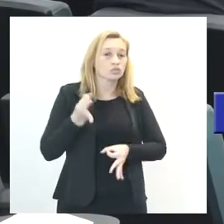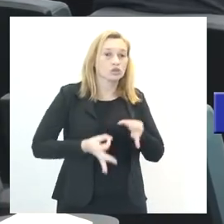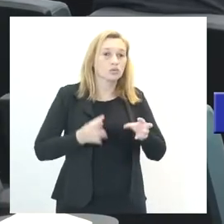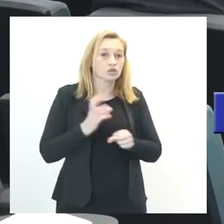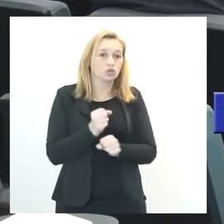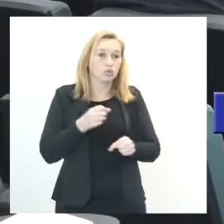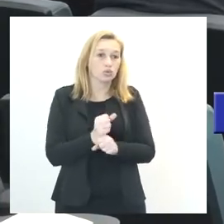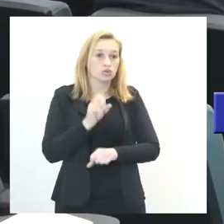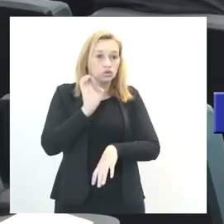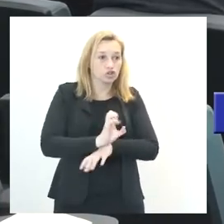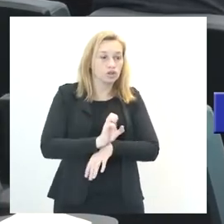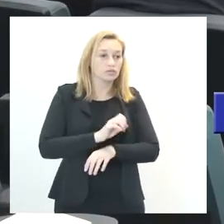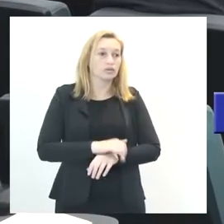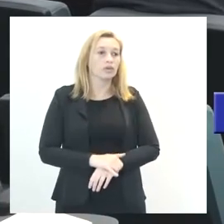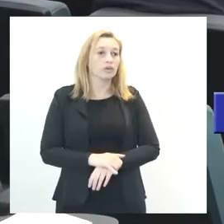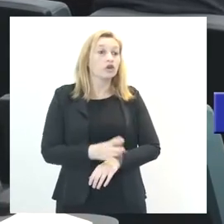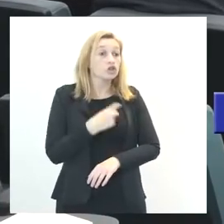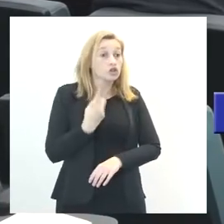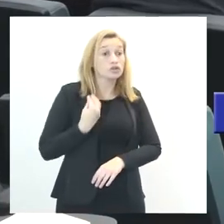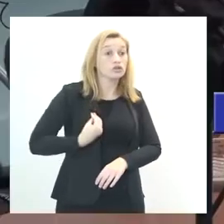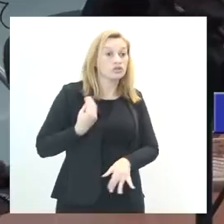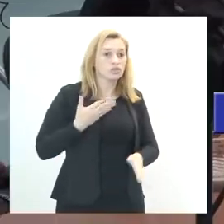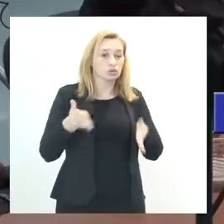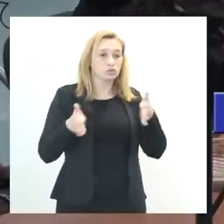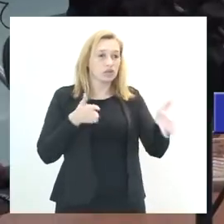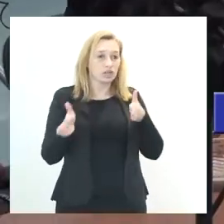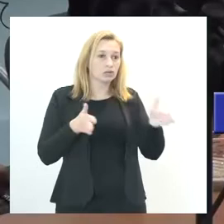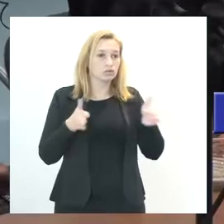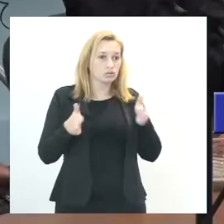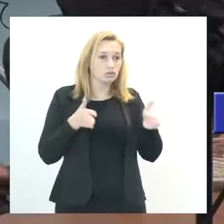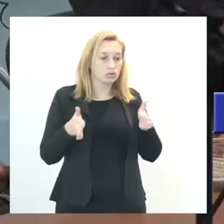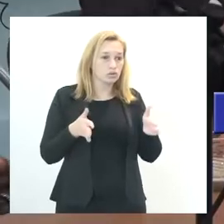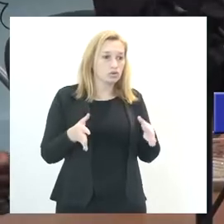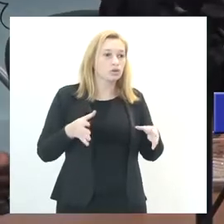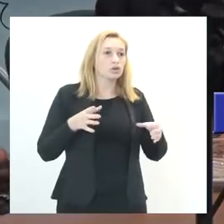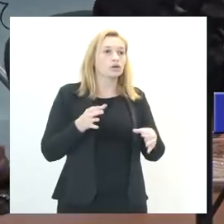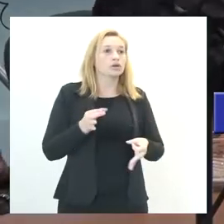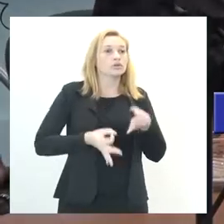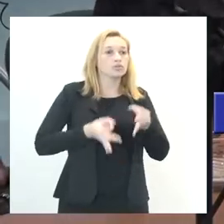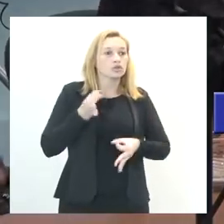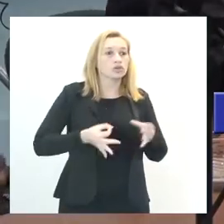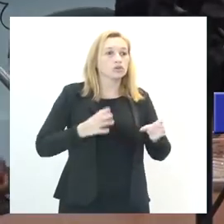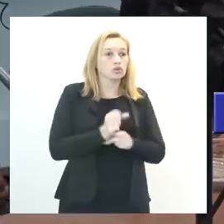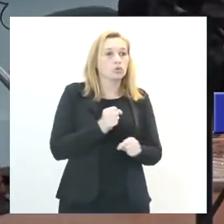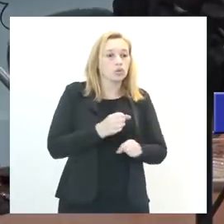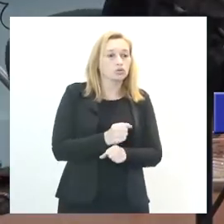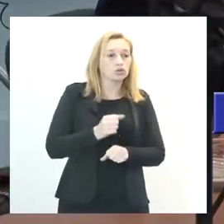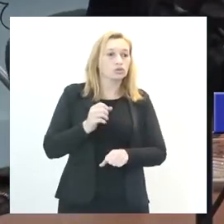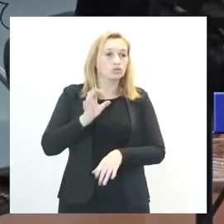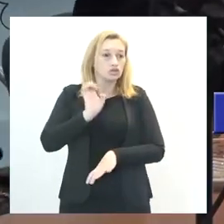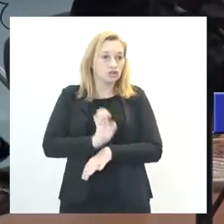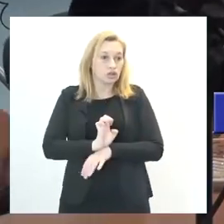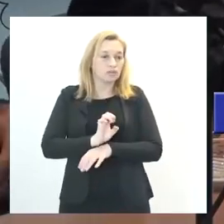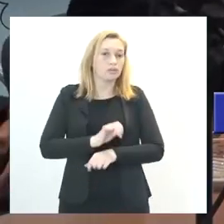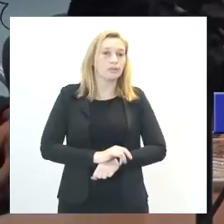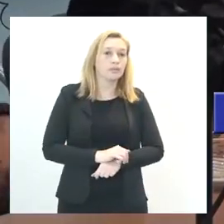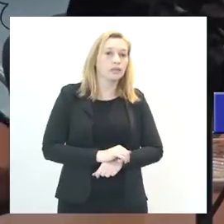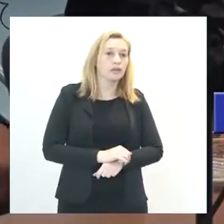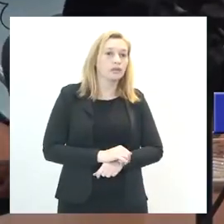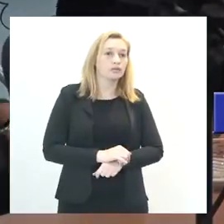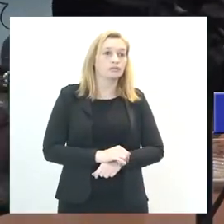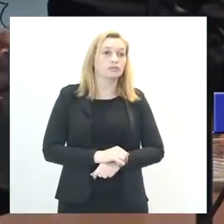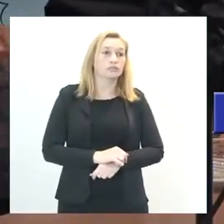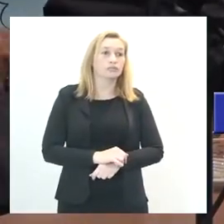Estado e nós vivemos um período em que o Tribunal de Contas do Estado ficou sendo alvo de um